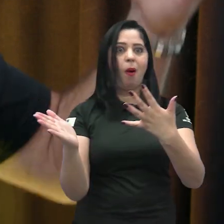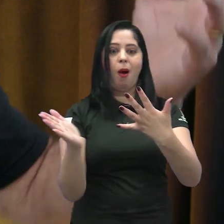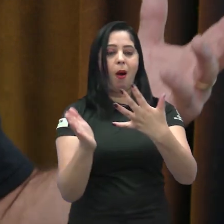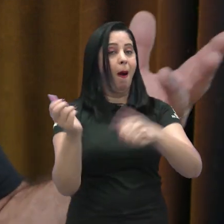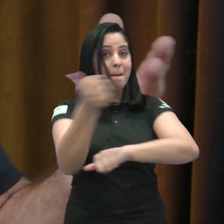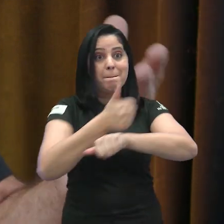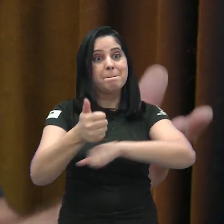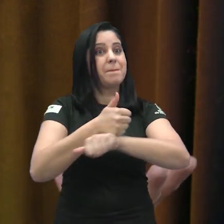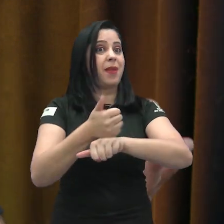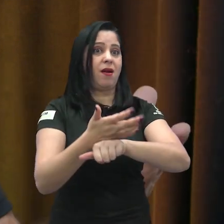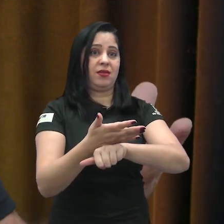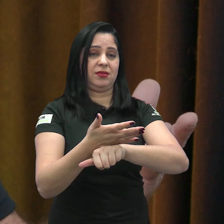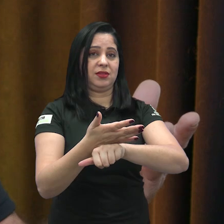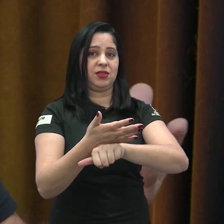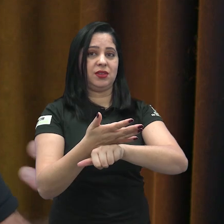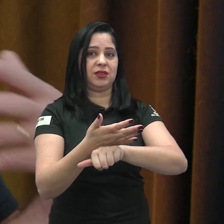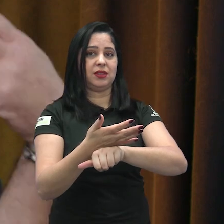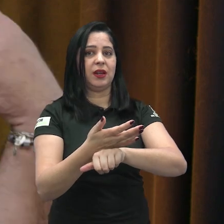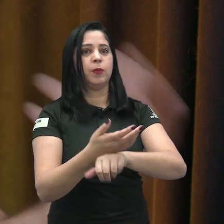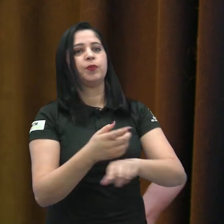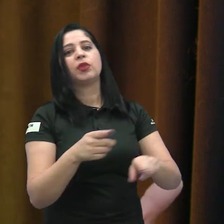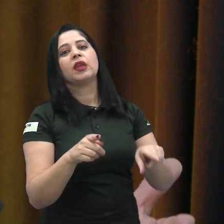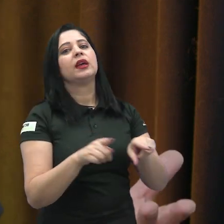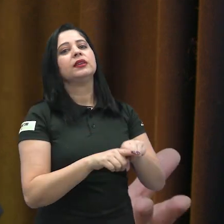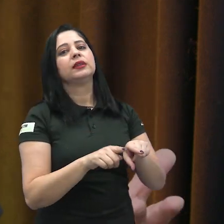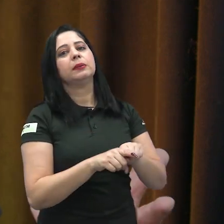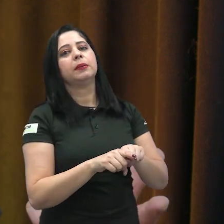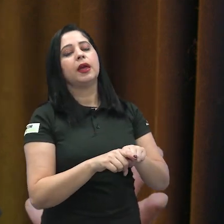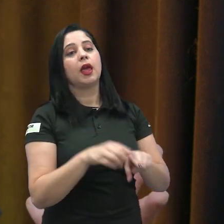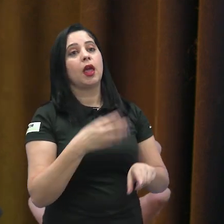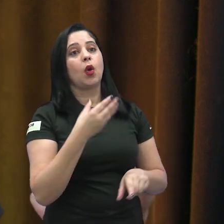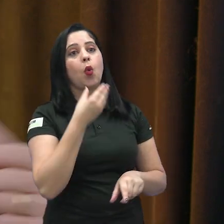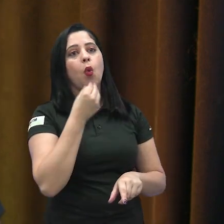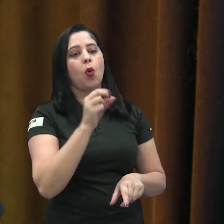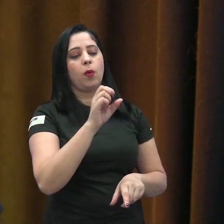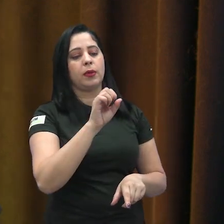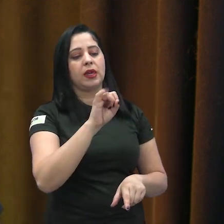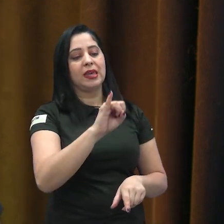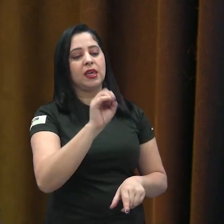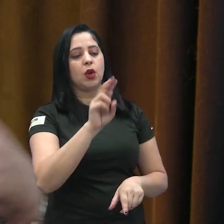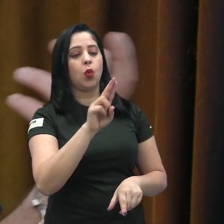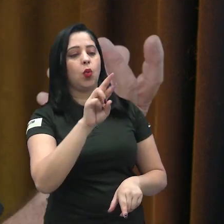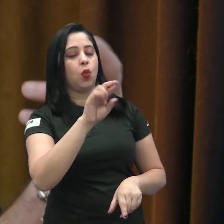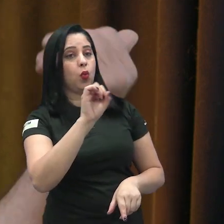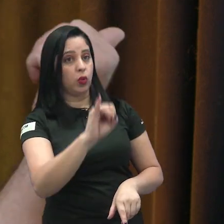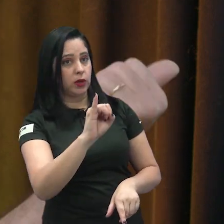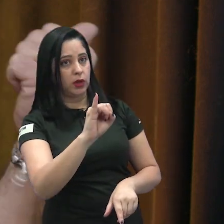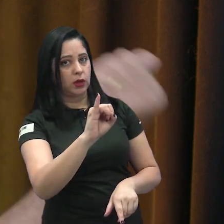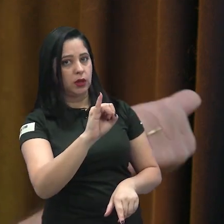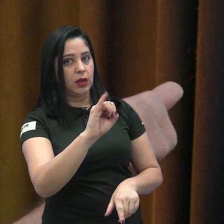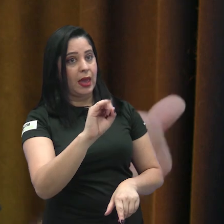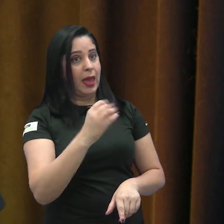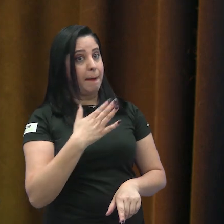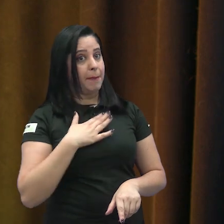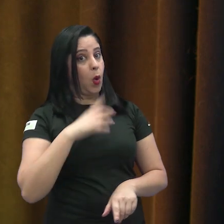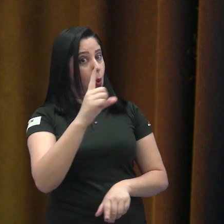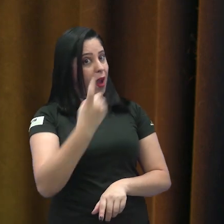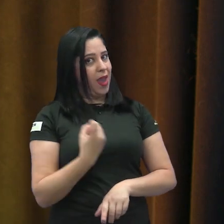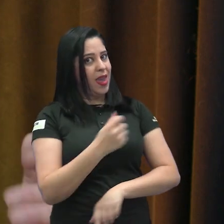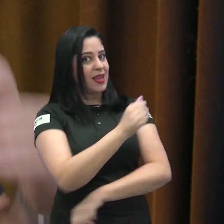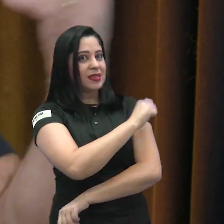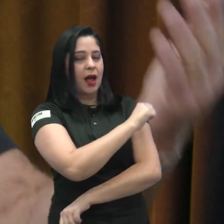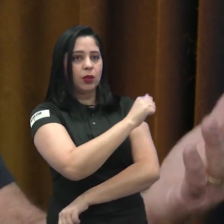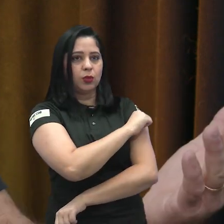vários outros. E o próprio Yuri Alberto, ele foi meu aluno, assim. Foi meu atleta no Atleta Cidadão, no